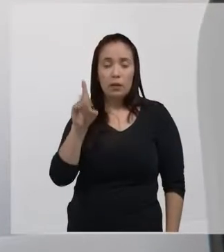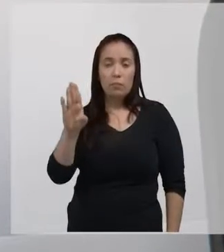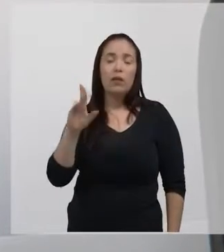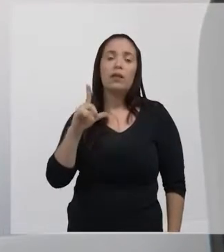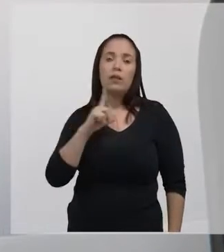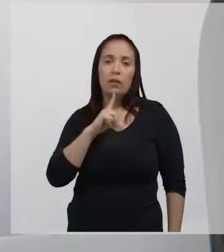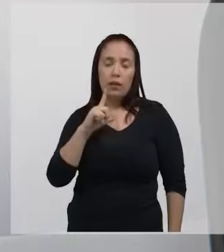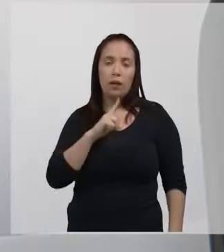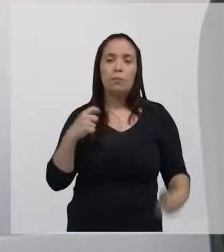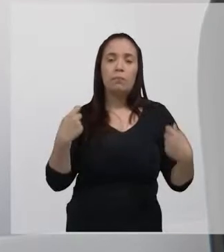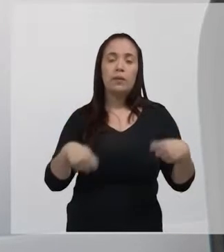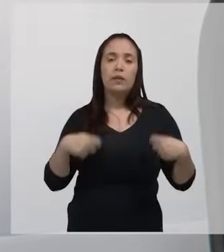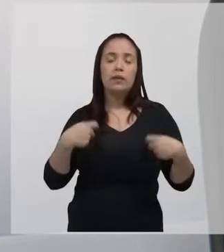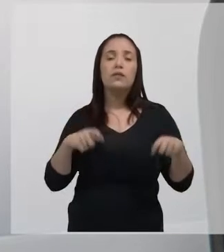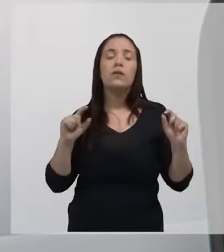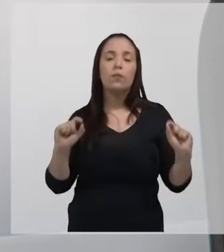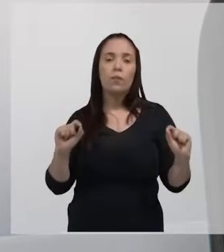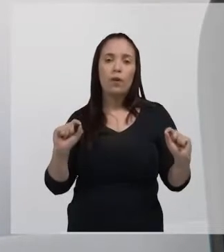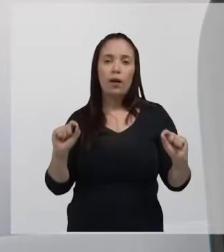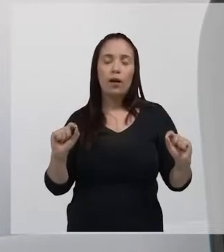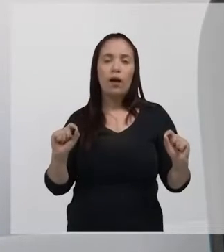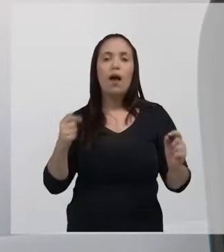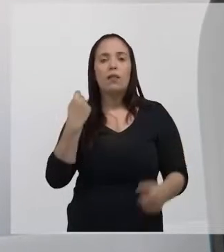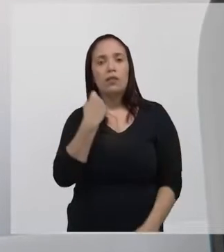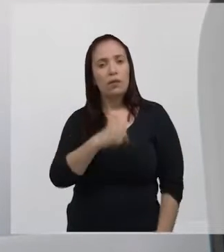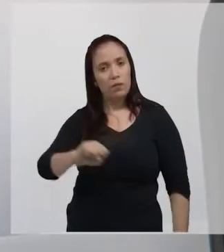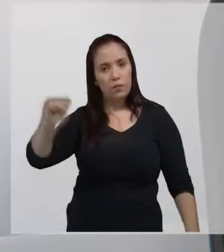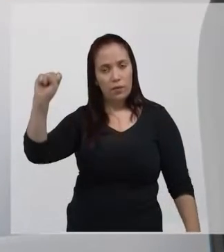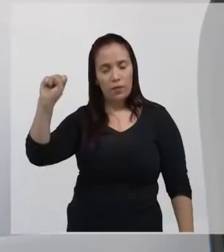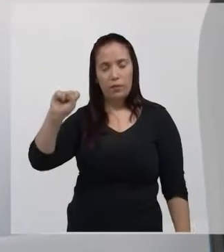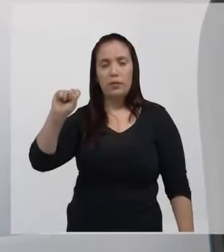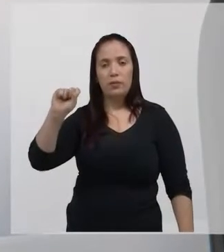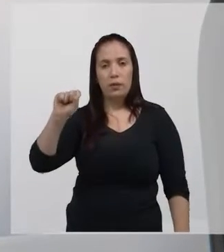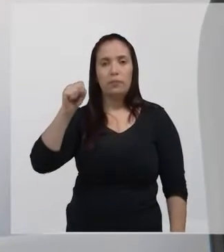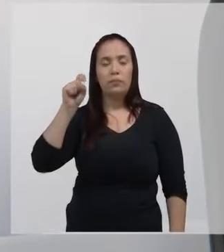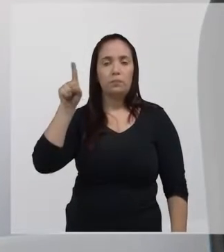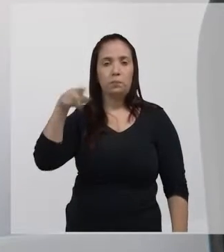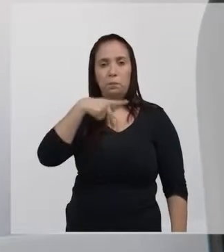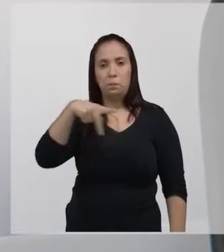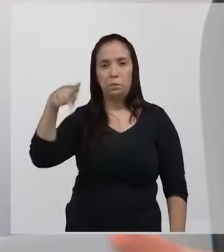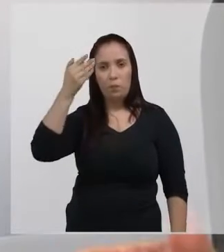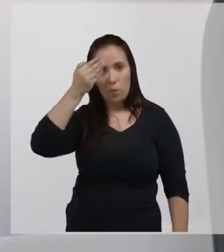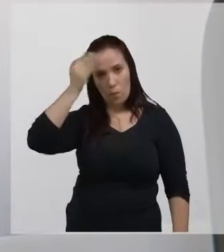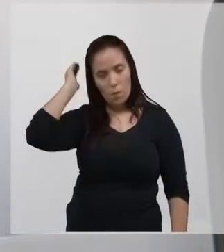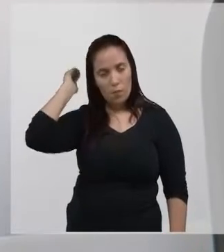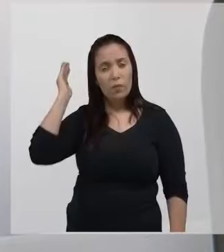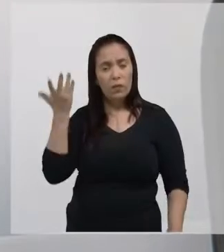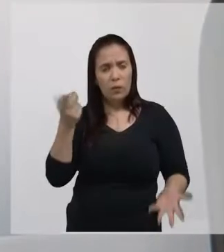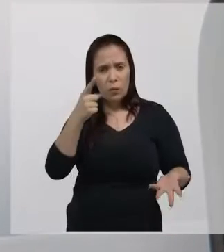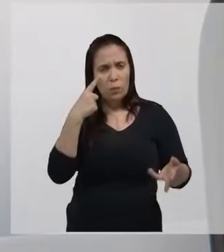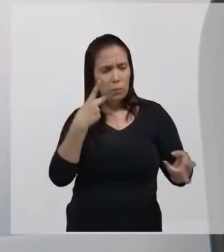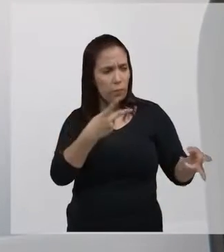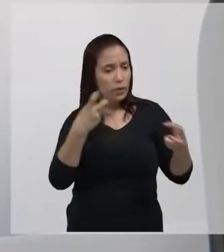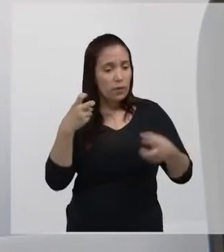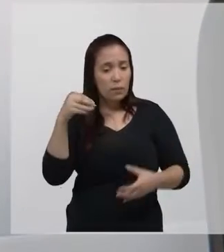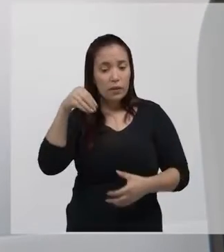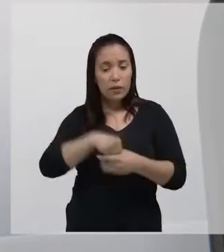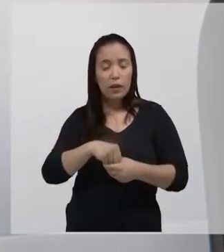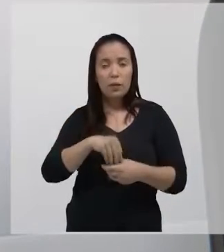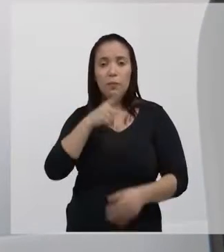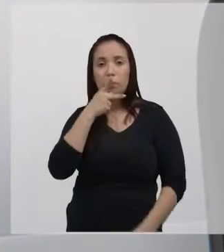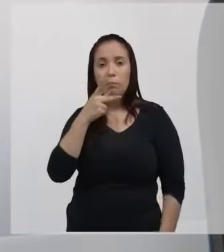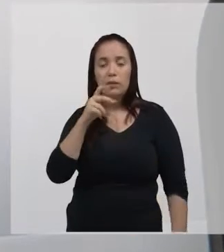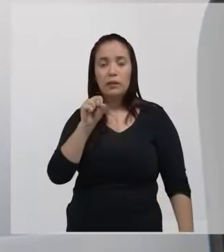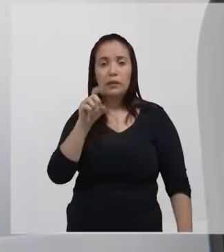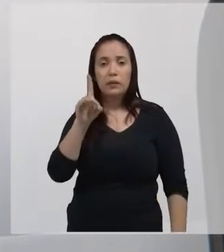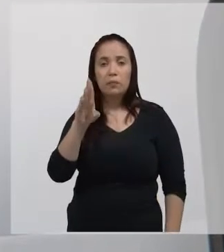que abrir essa defesa do legado de Michel Temer. Quer dizer, você nota que dentro do próprio PSDB